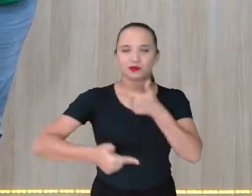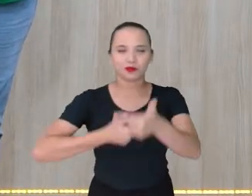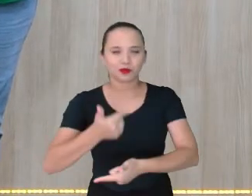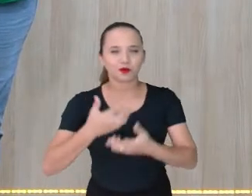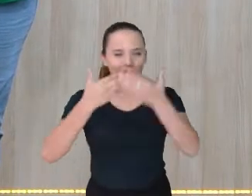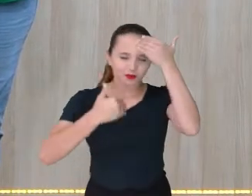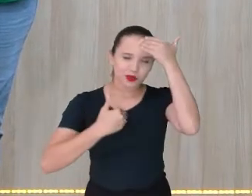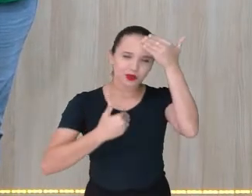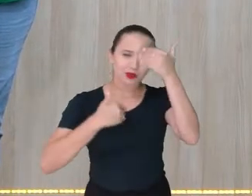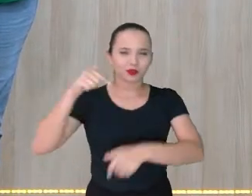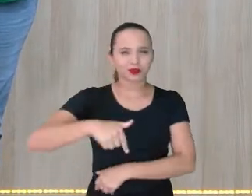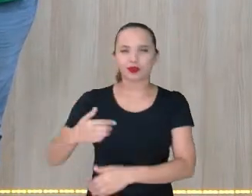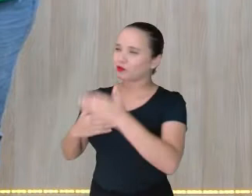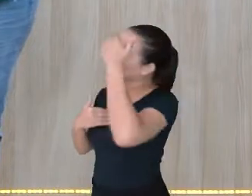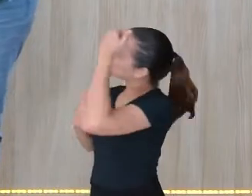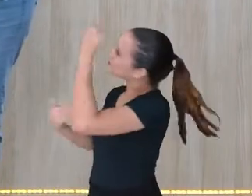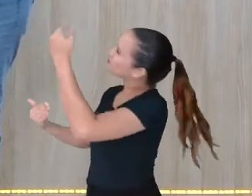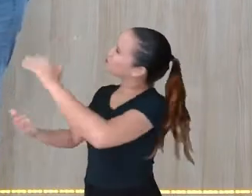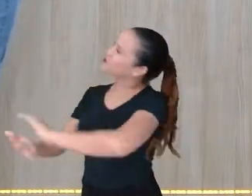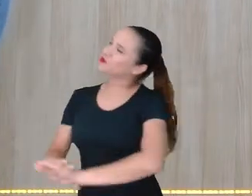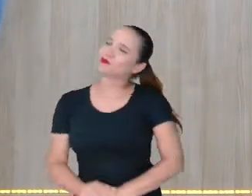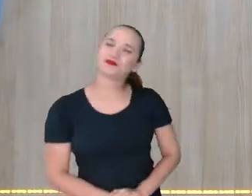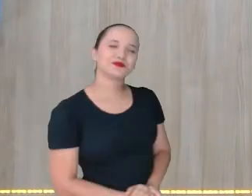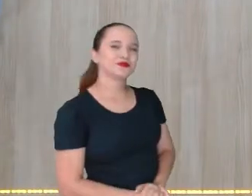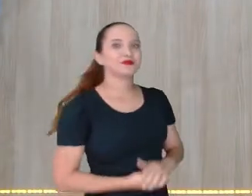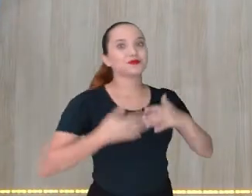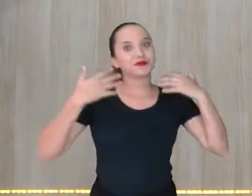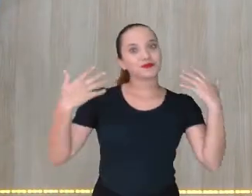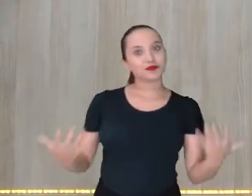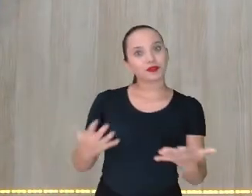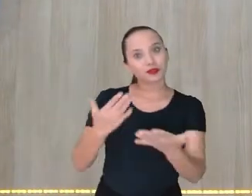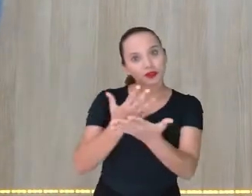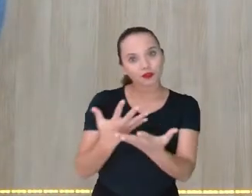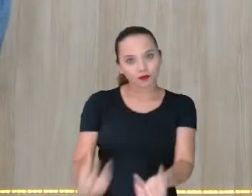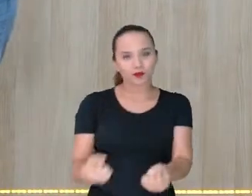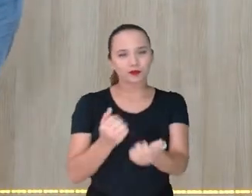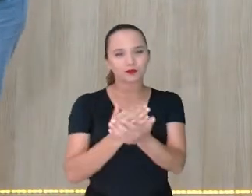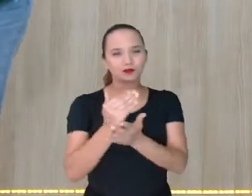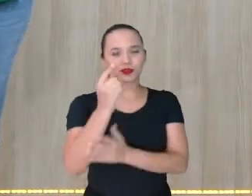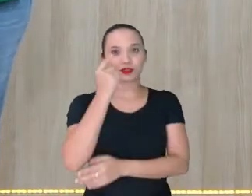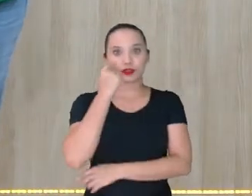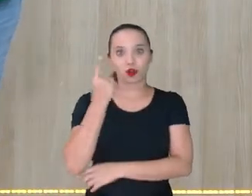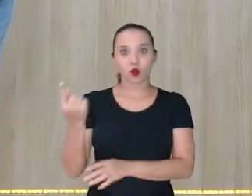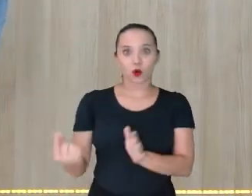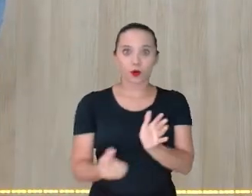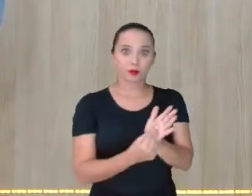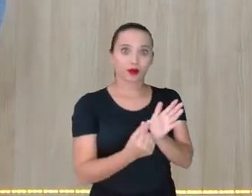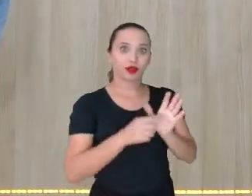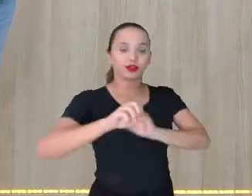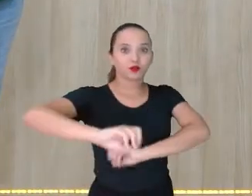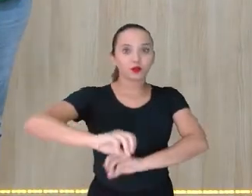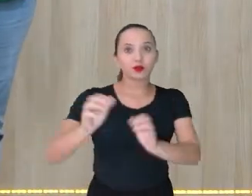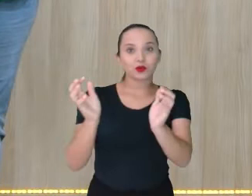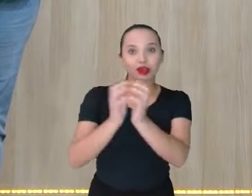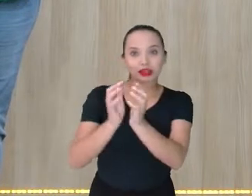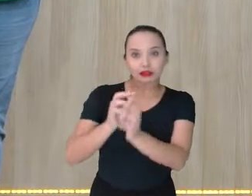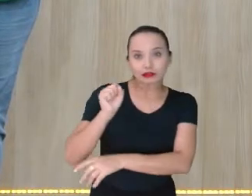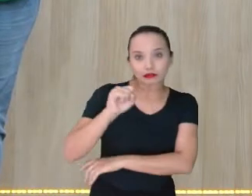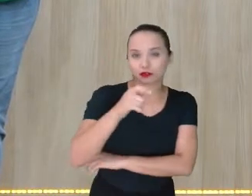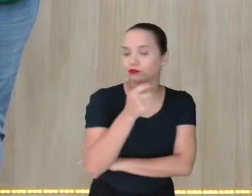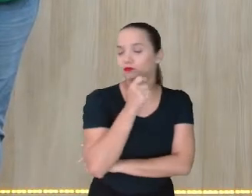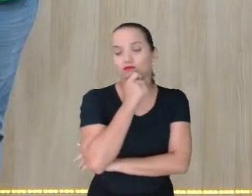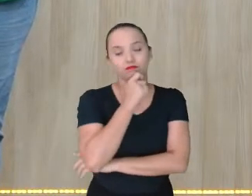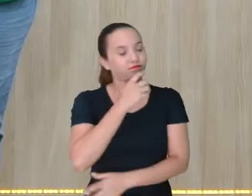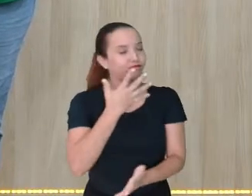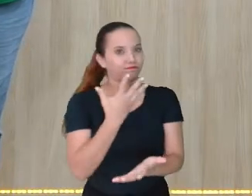você estar aqui hoje com a gente. Então, vamos lá. Aplicativo do Educa Recife, gente, se você ainda não